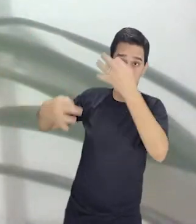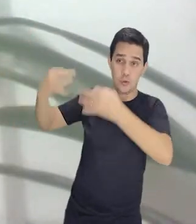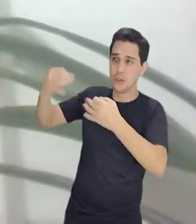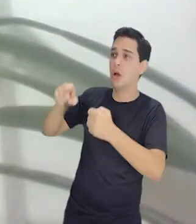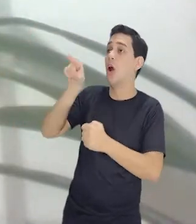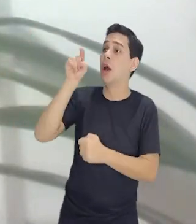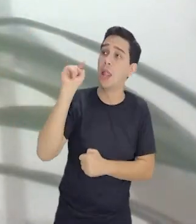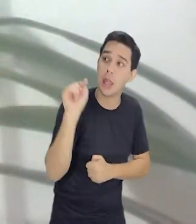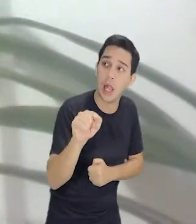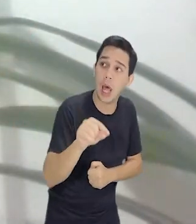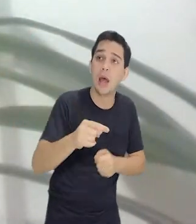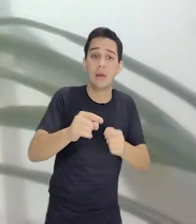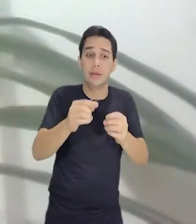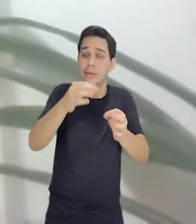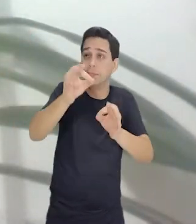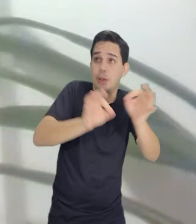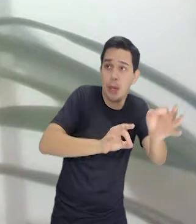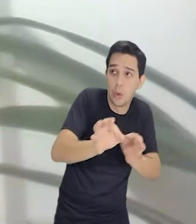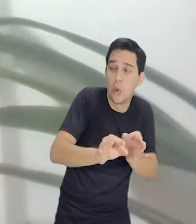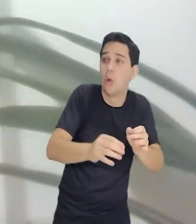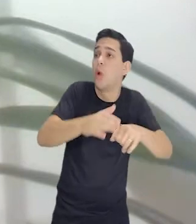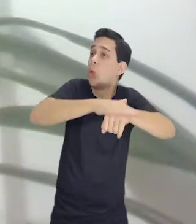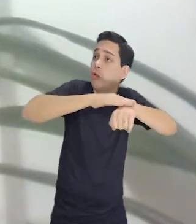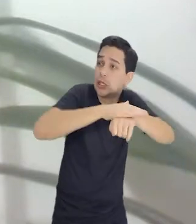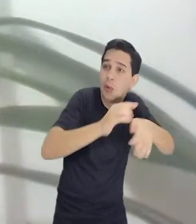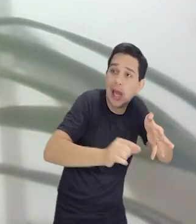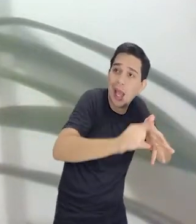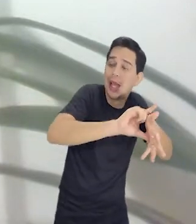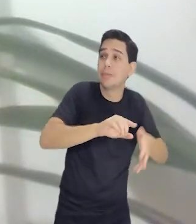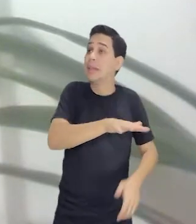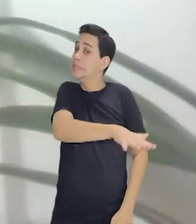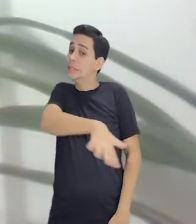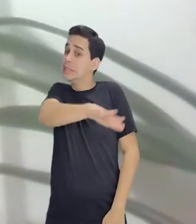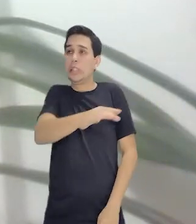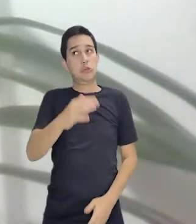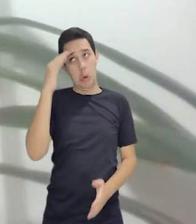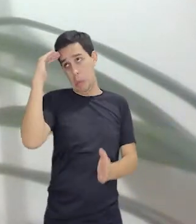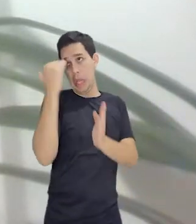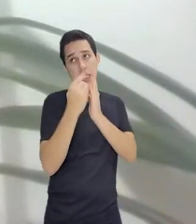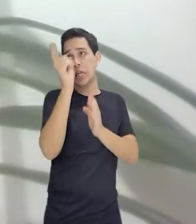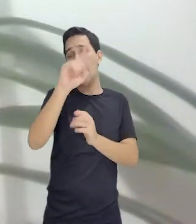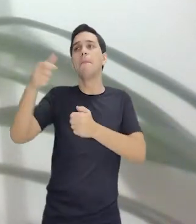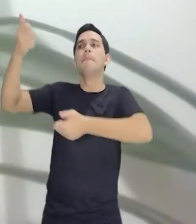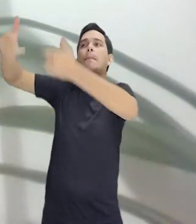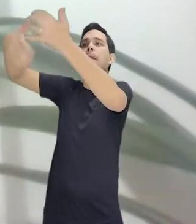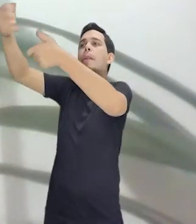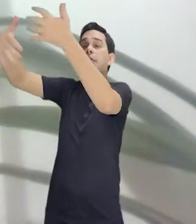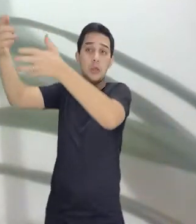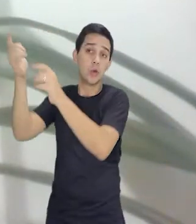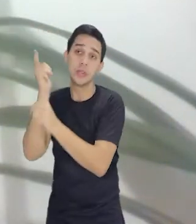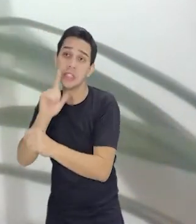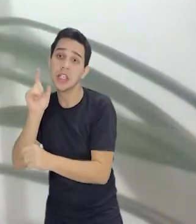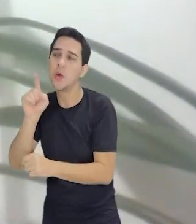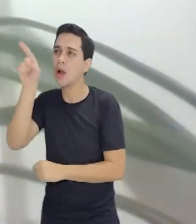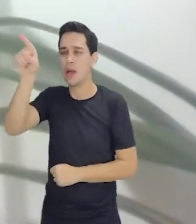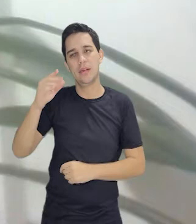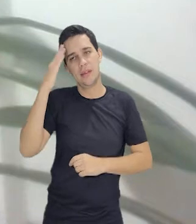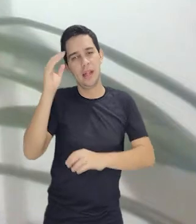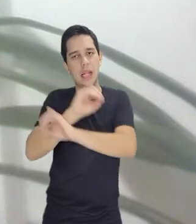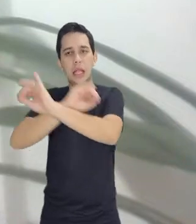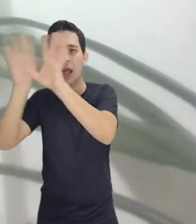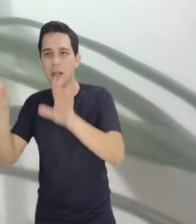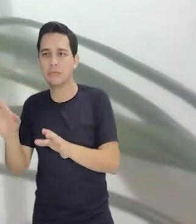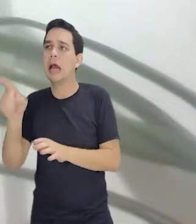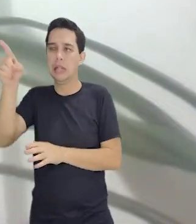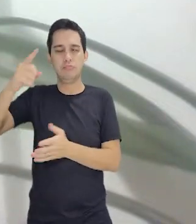próprio planejamento que foi construído pelo município. Os municípios ainda podem recorrer, o sistema jurídico contempla